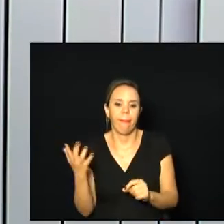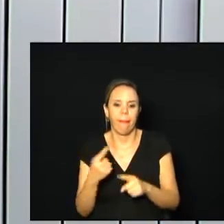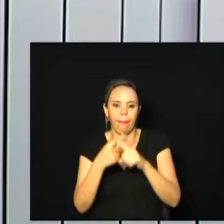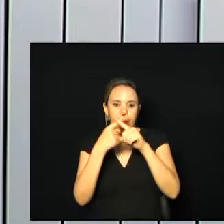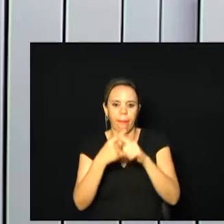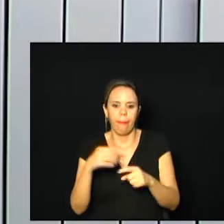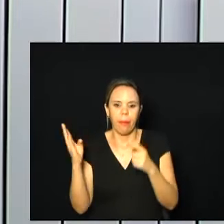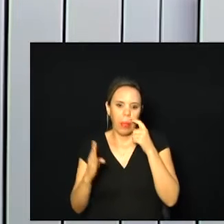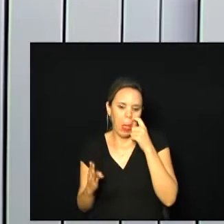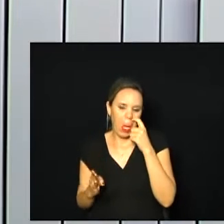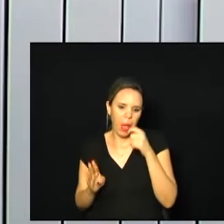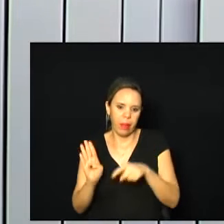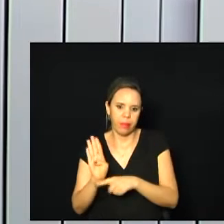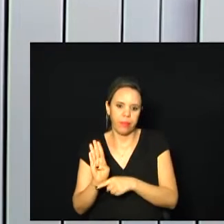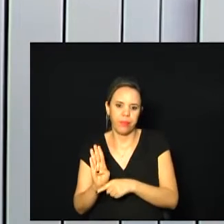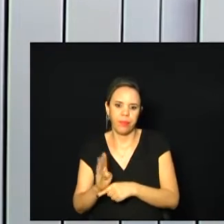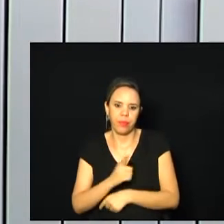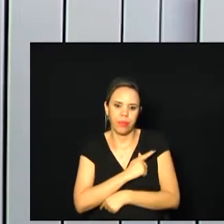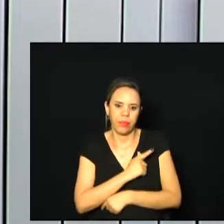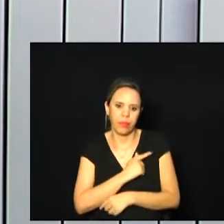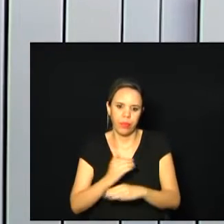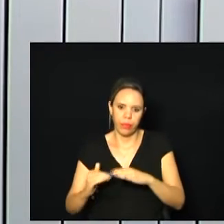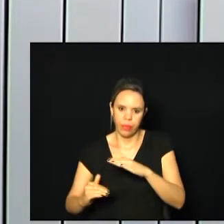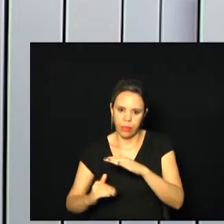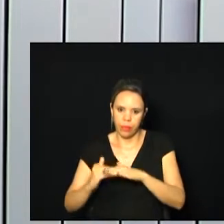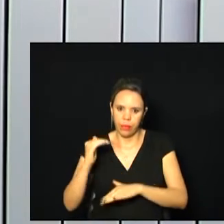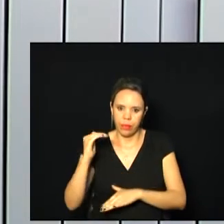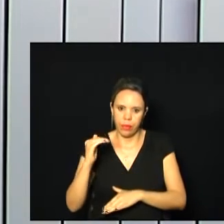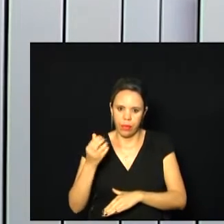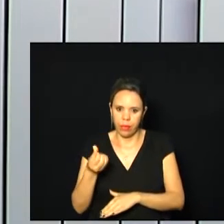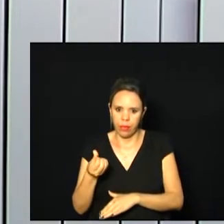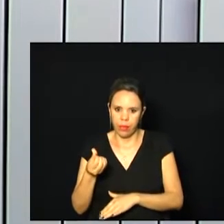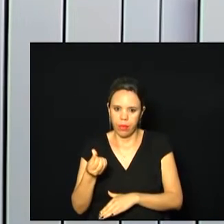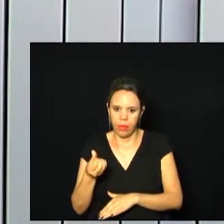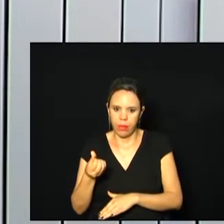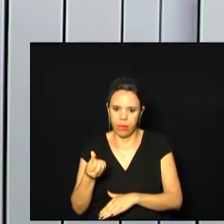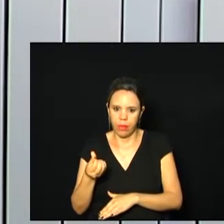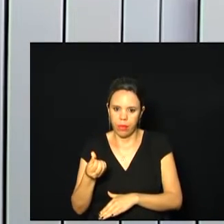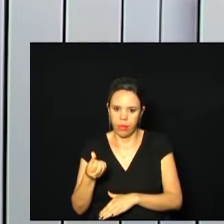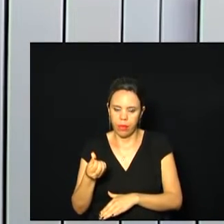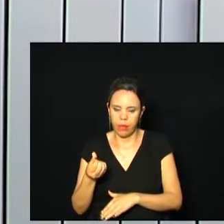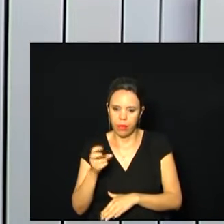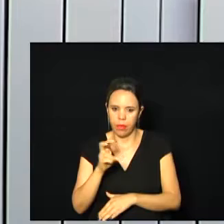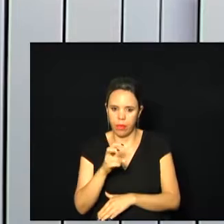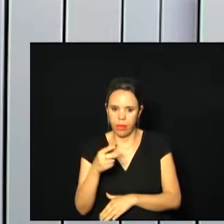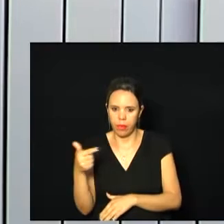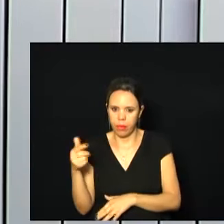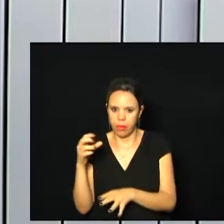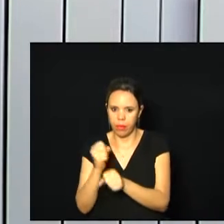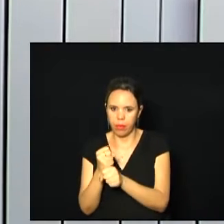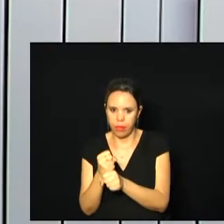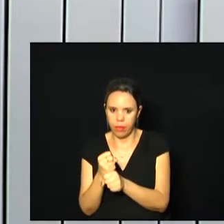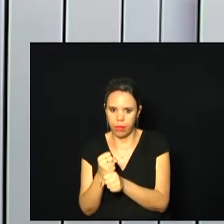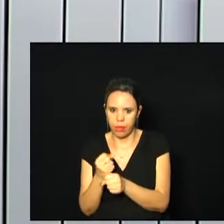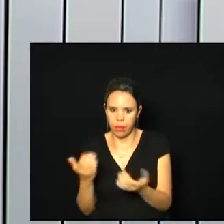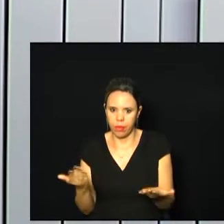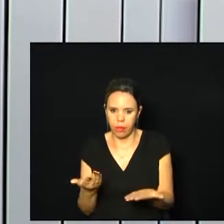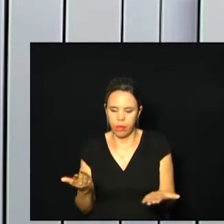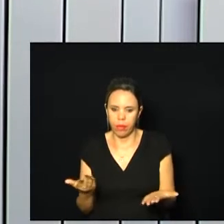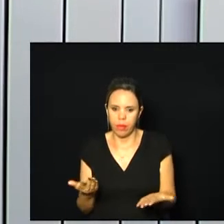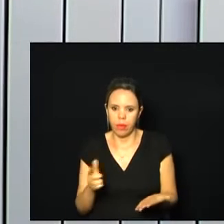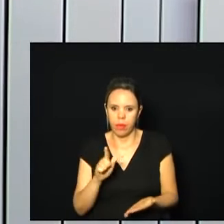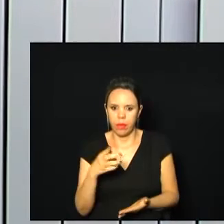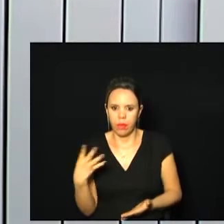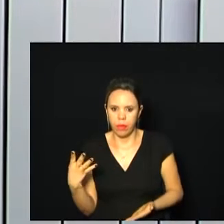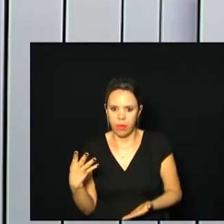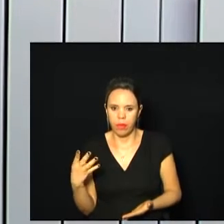Campeonato Brasileiro da Série B. O Bugre subiu para a 6ª colocação, 52 pontos. E hoje quem fecha o